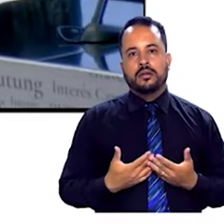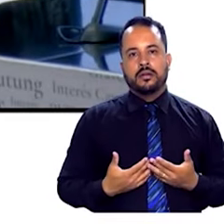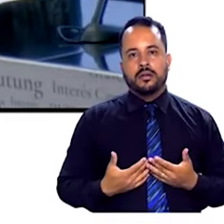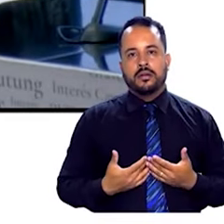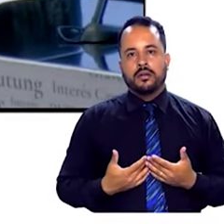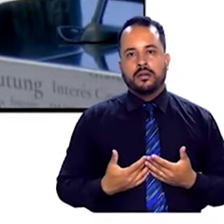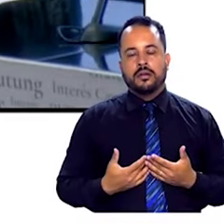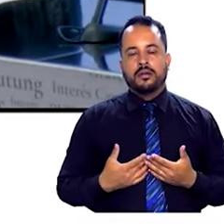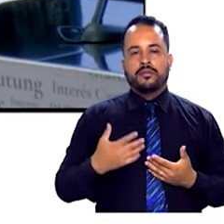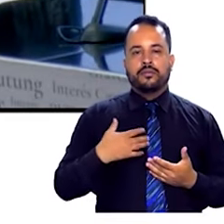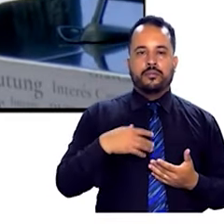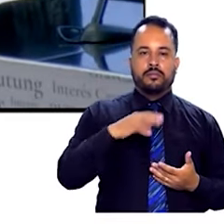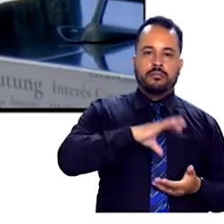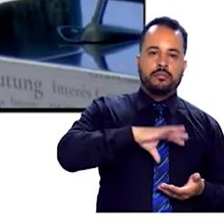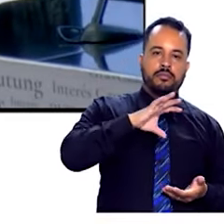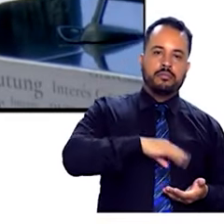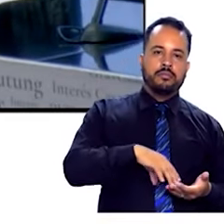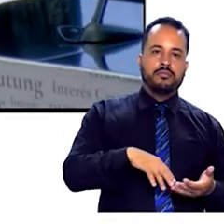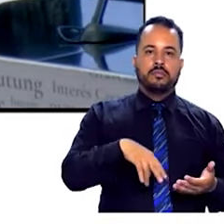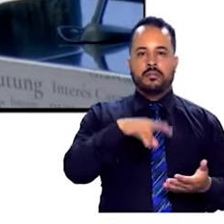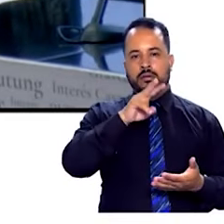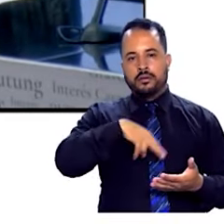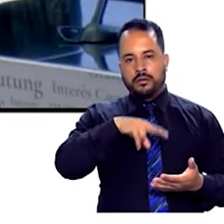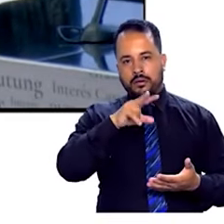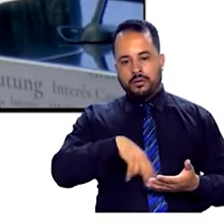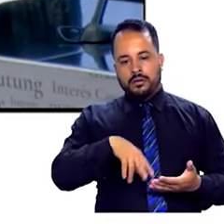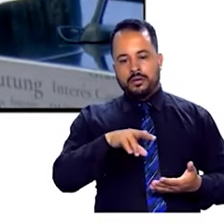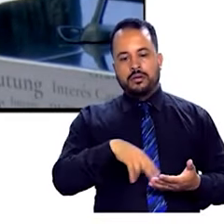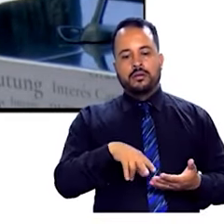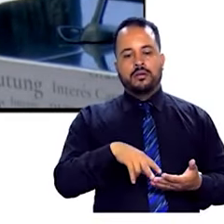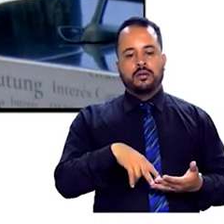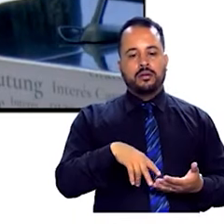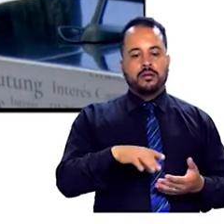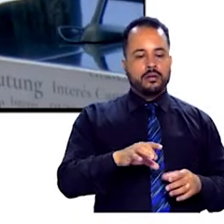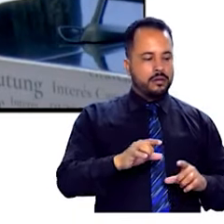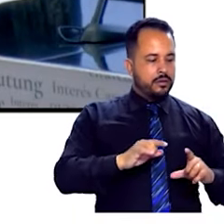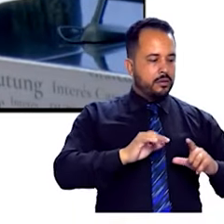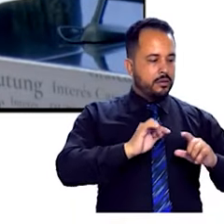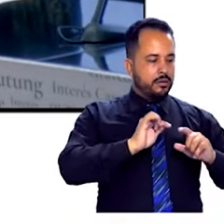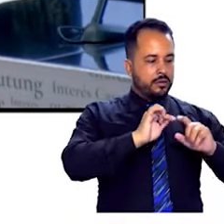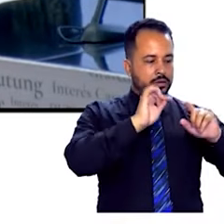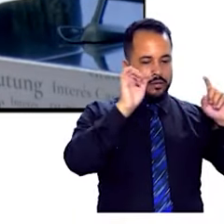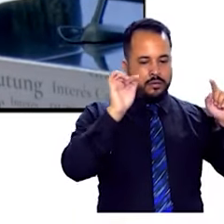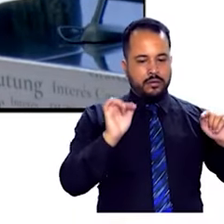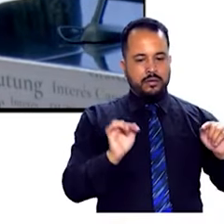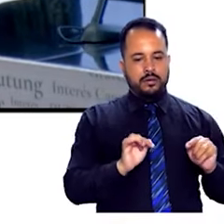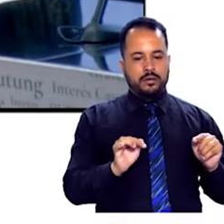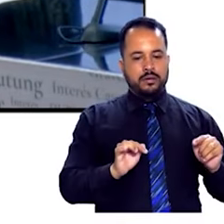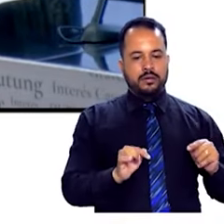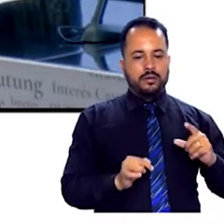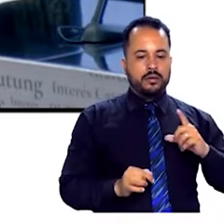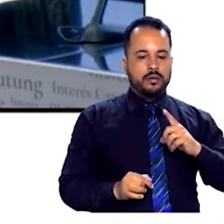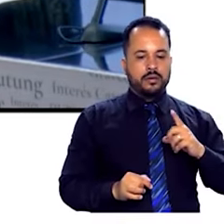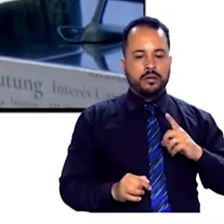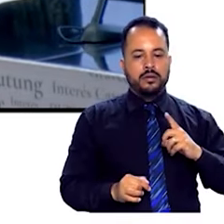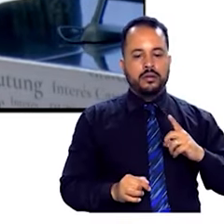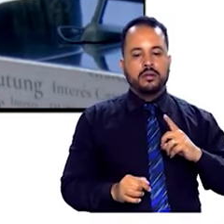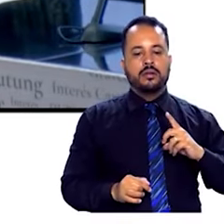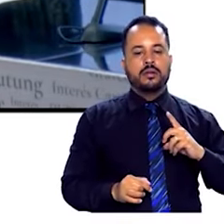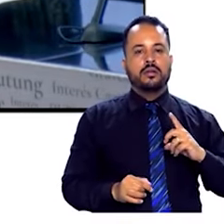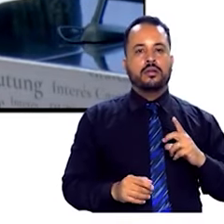português tenho PowerPoint algumas coisas que estão em espanhol mas não precisam porque são imagens para para